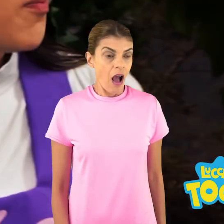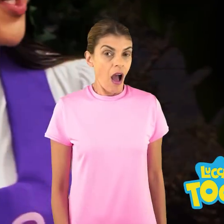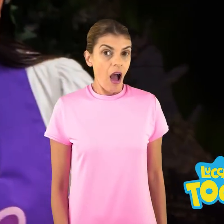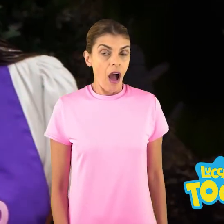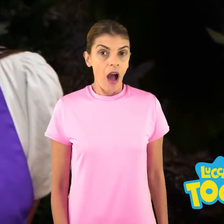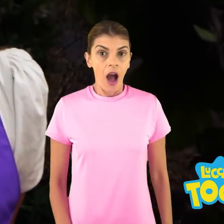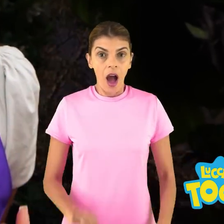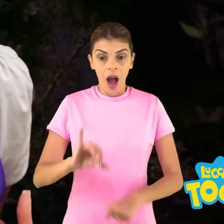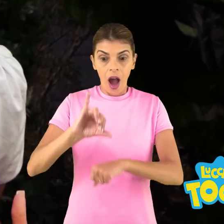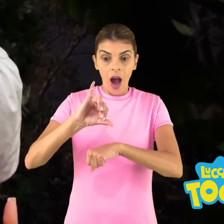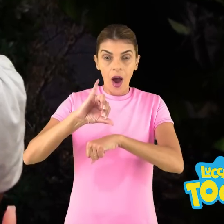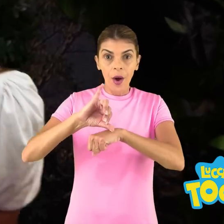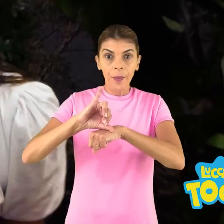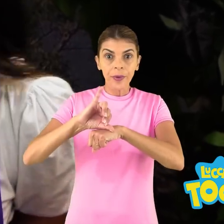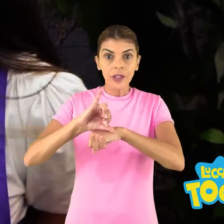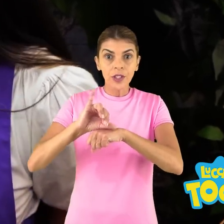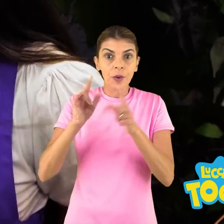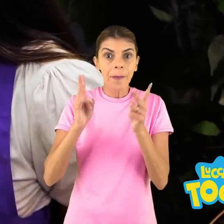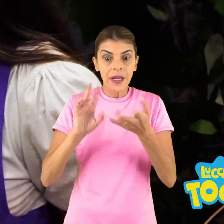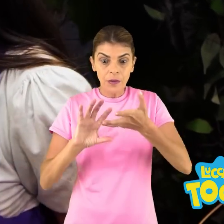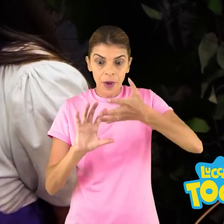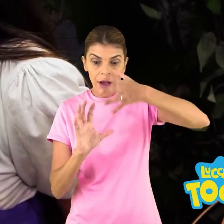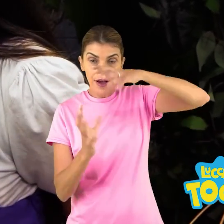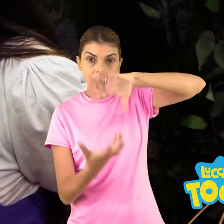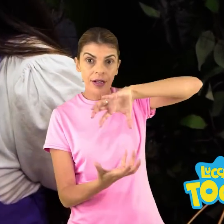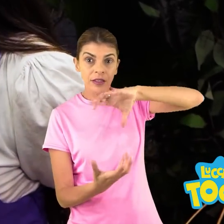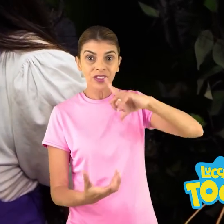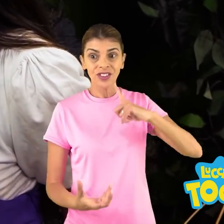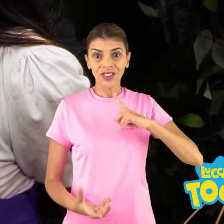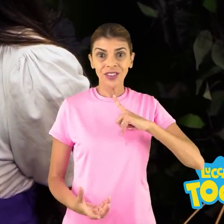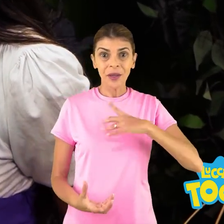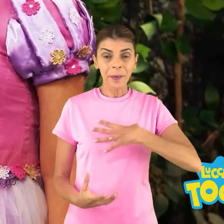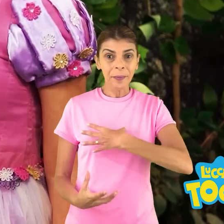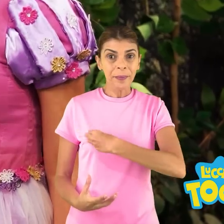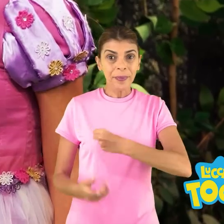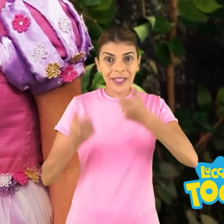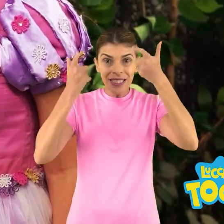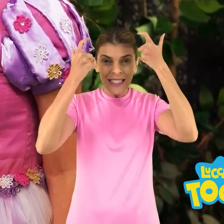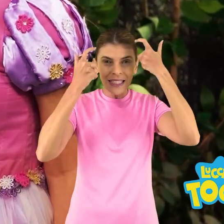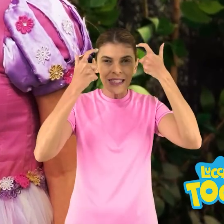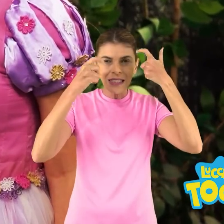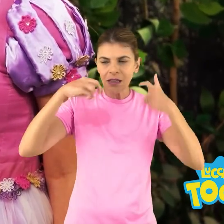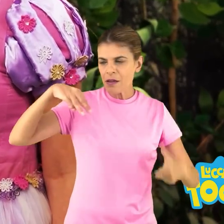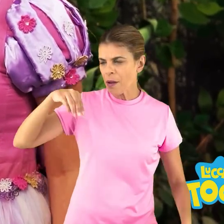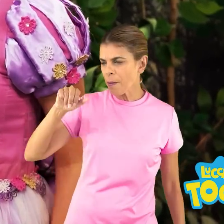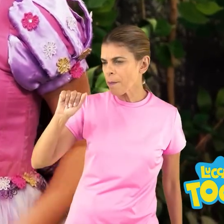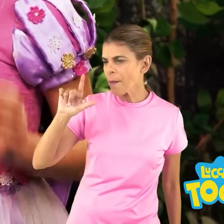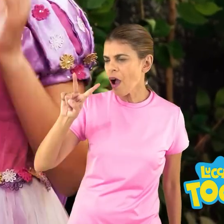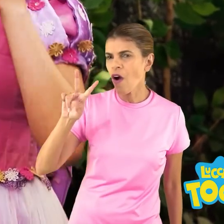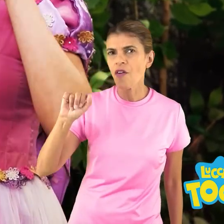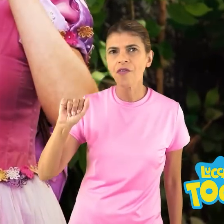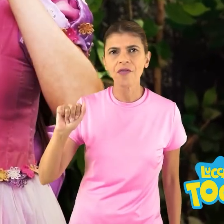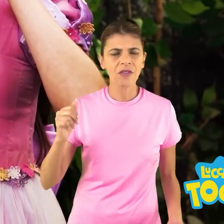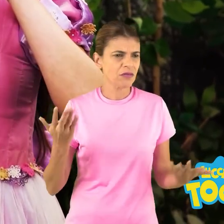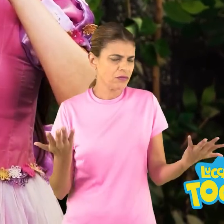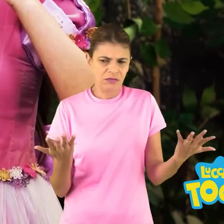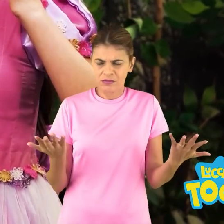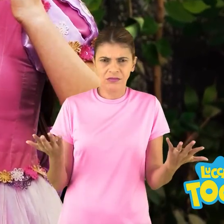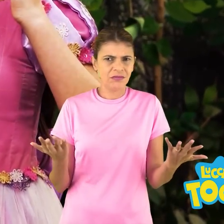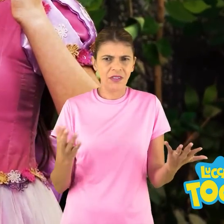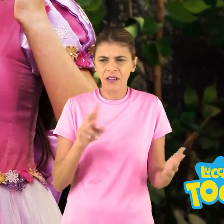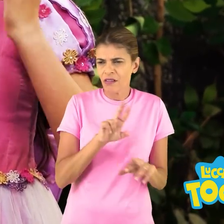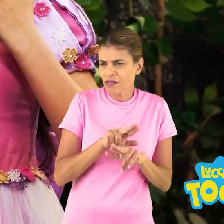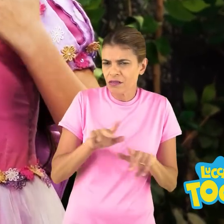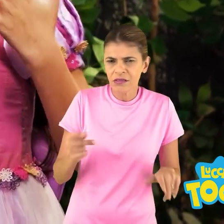É o objeto do mundo reverso. Ele tá com a Princesa Malva. Princesa Malva? De onde vocês